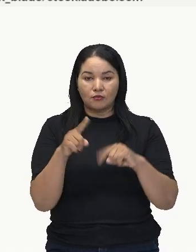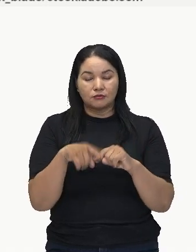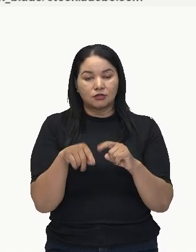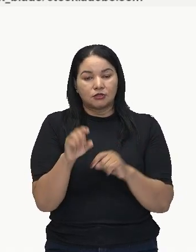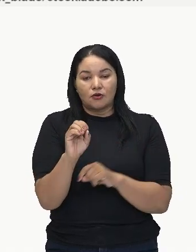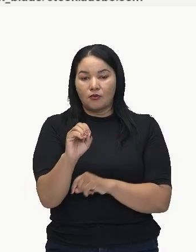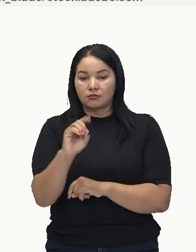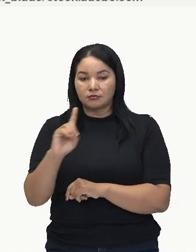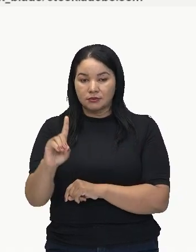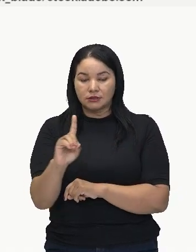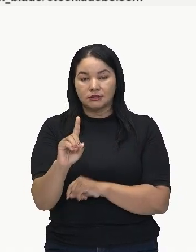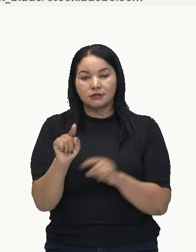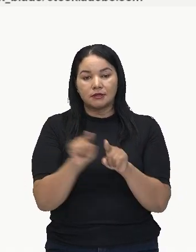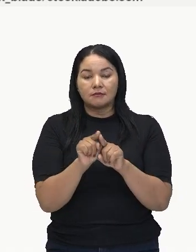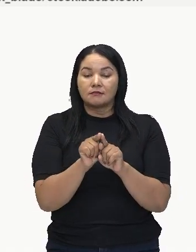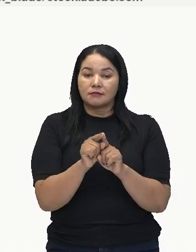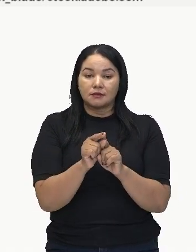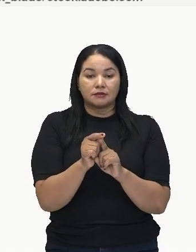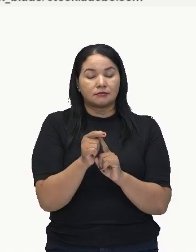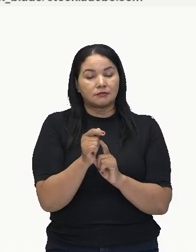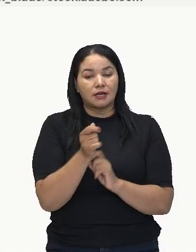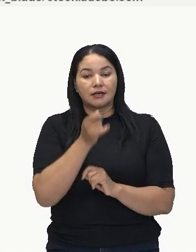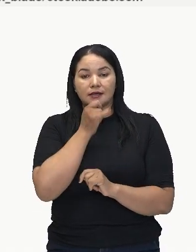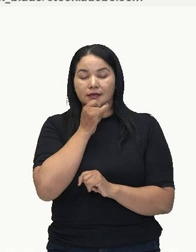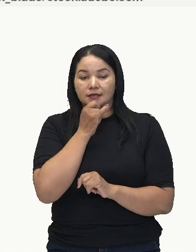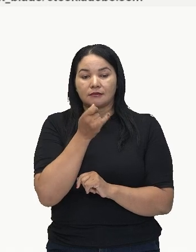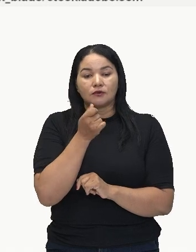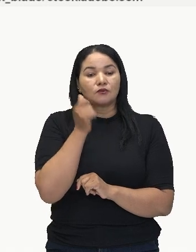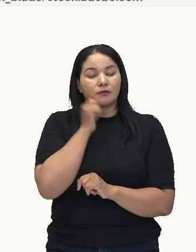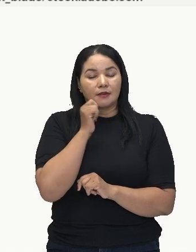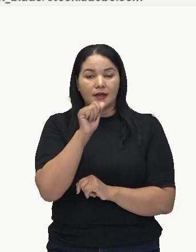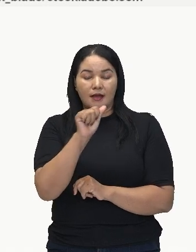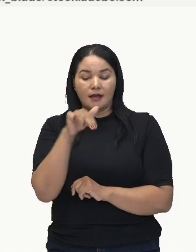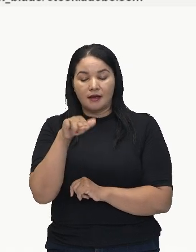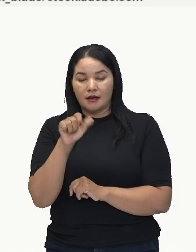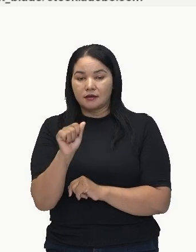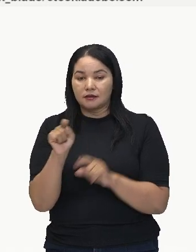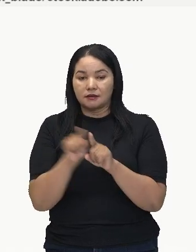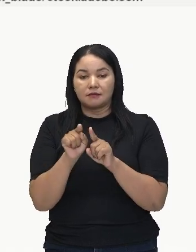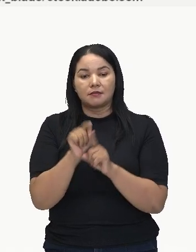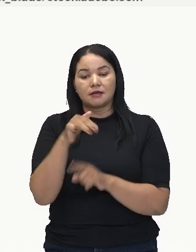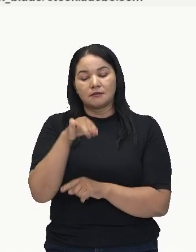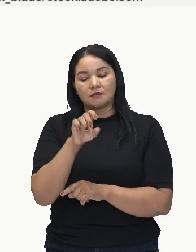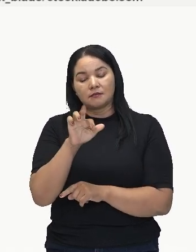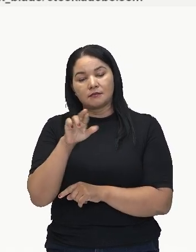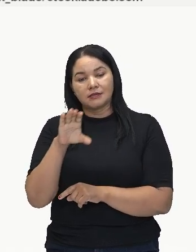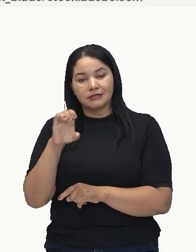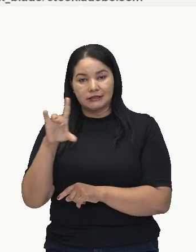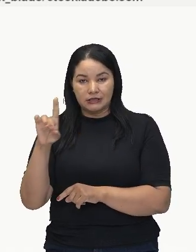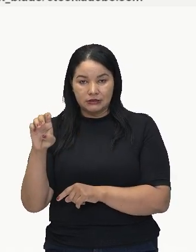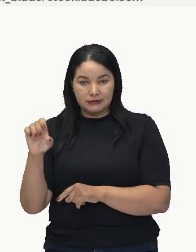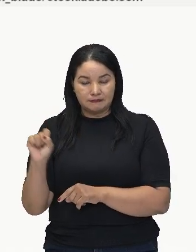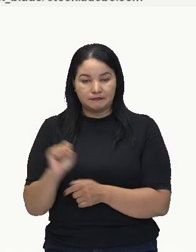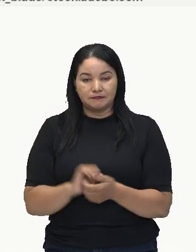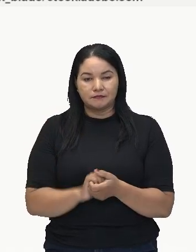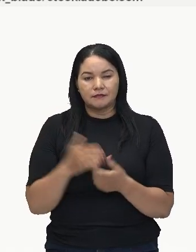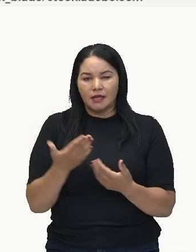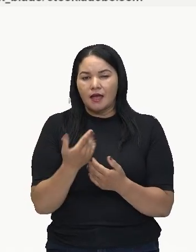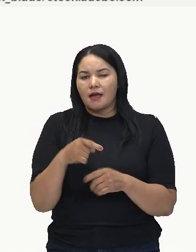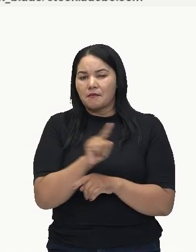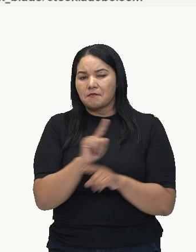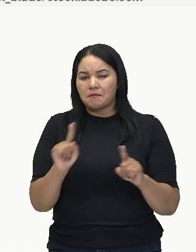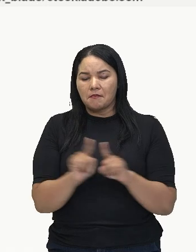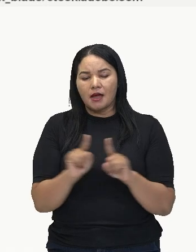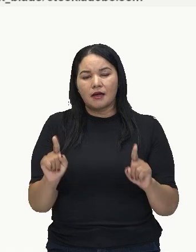Ana, ou no caso, o exemplo que eu terminei dando, né? Mercedes e Ana. Professor, e sempre nós devemos colocar antes do